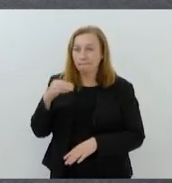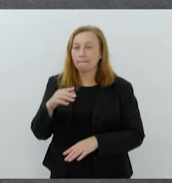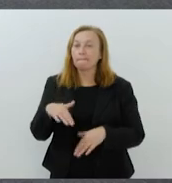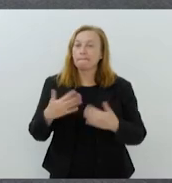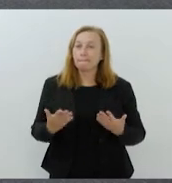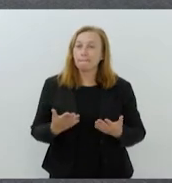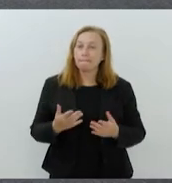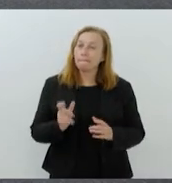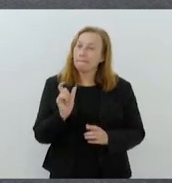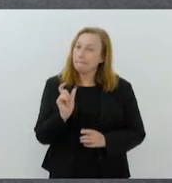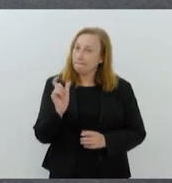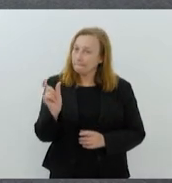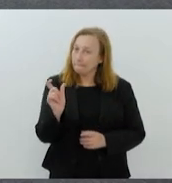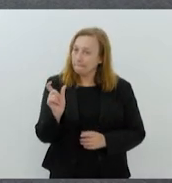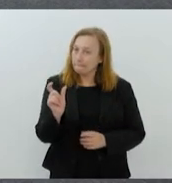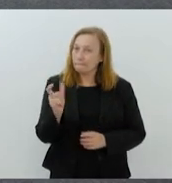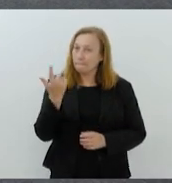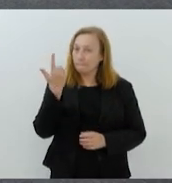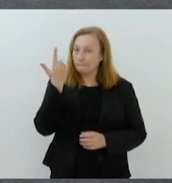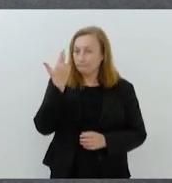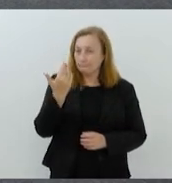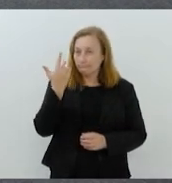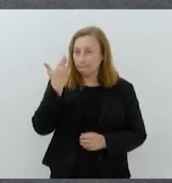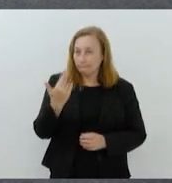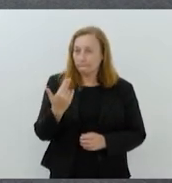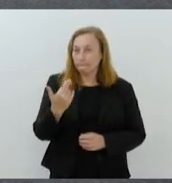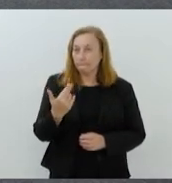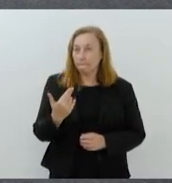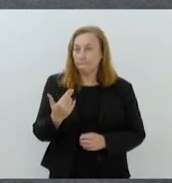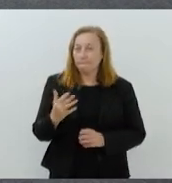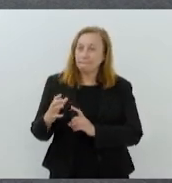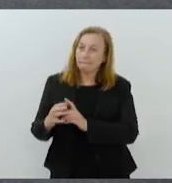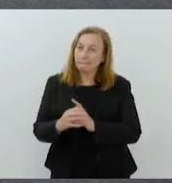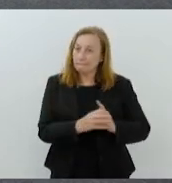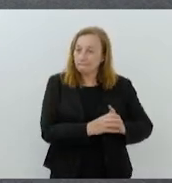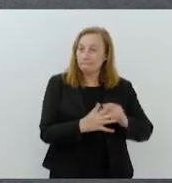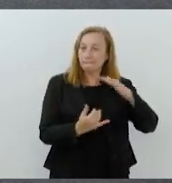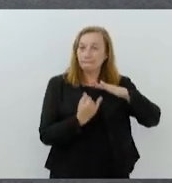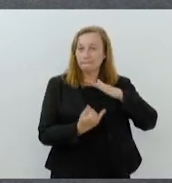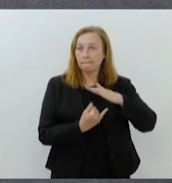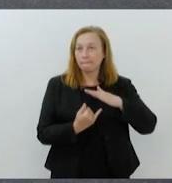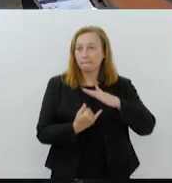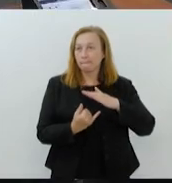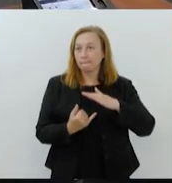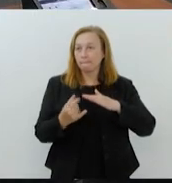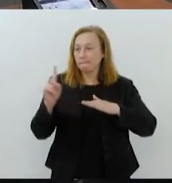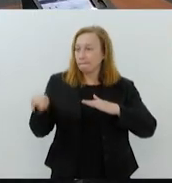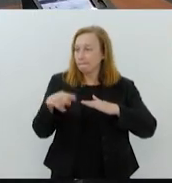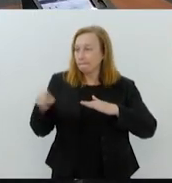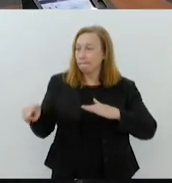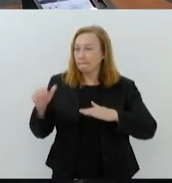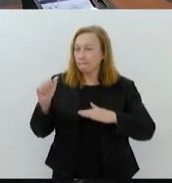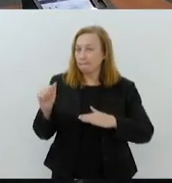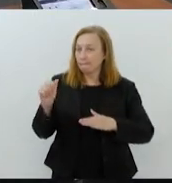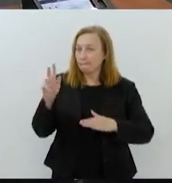termo natural seria acolhimento institucional e não abrigamento.